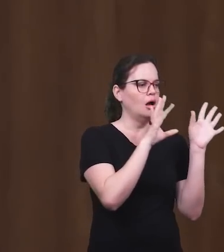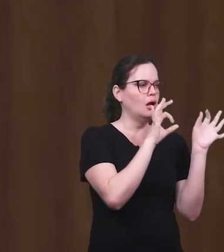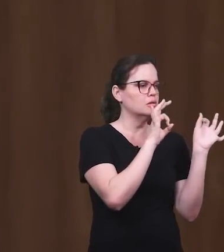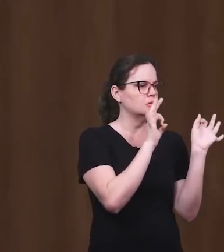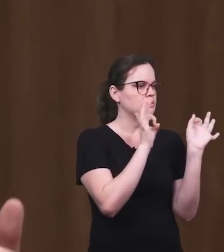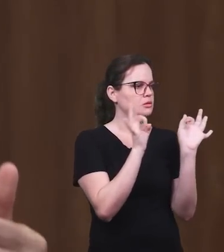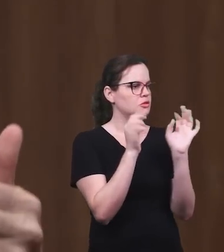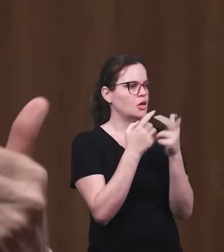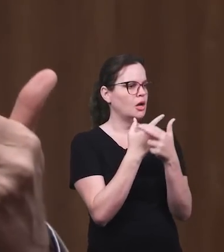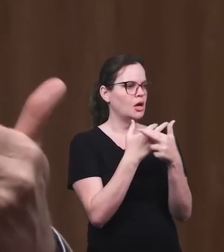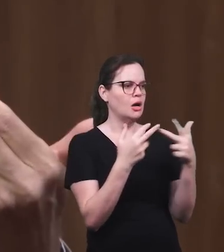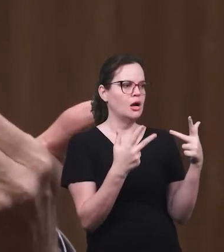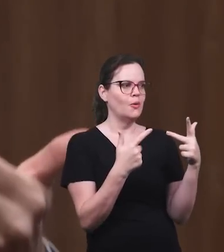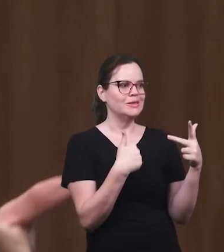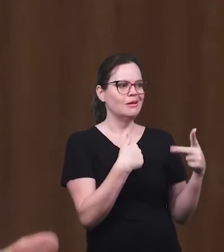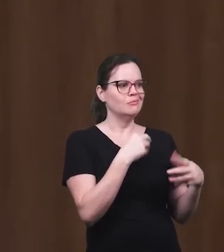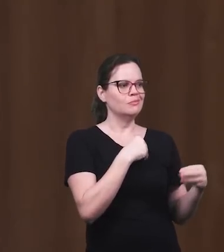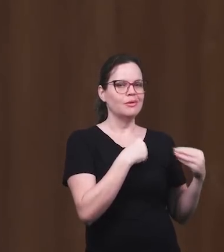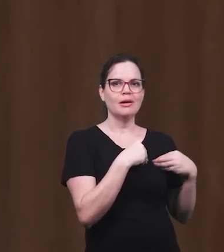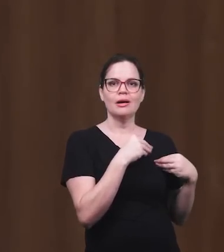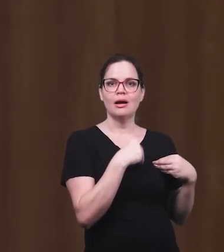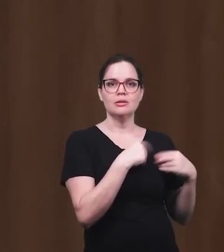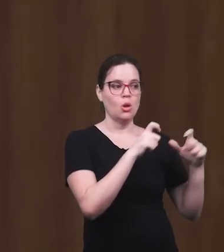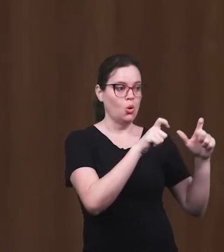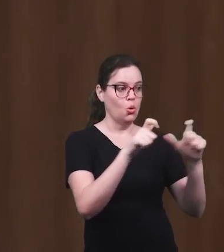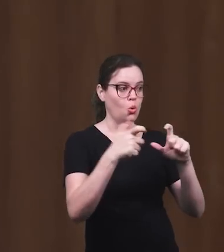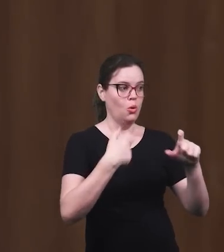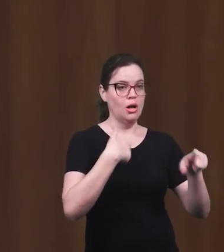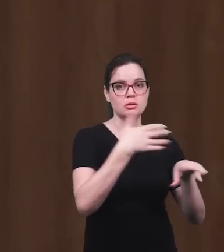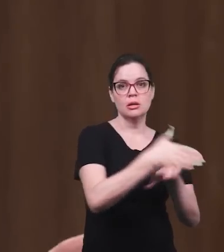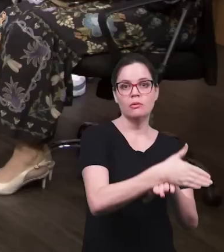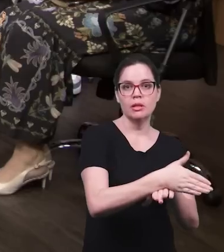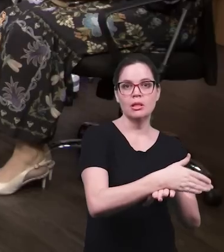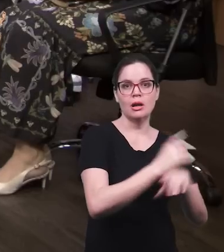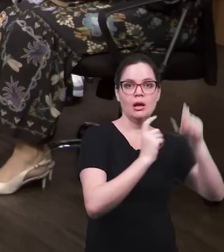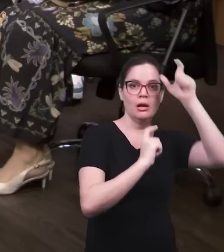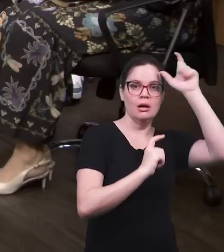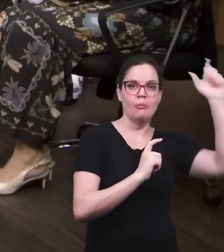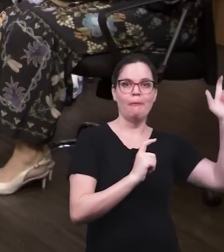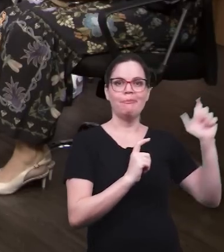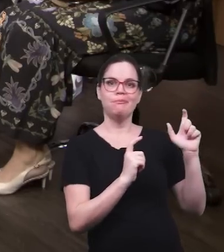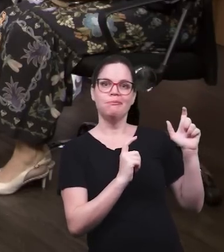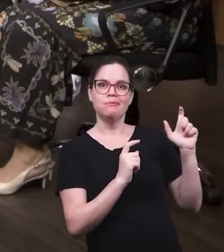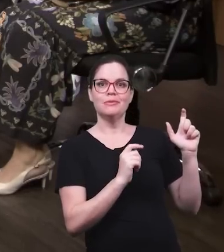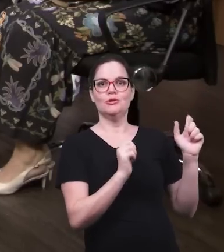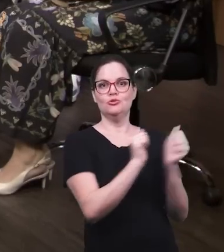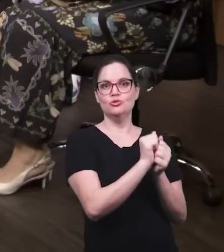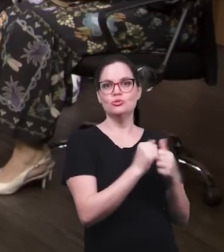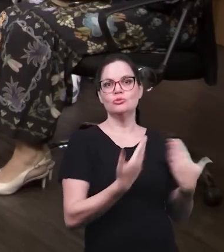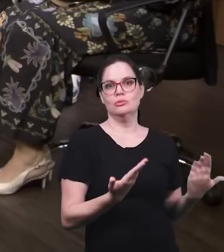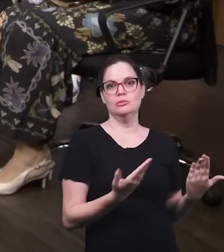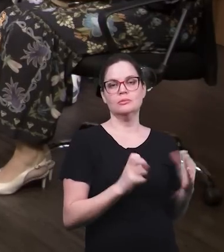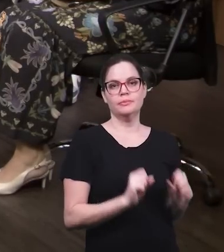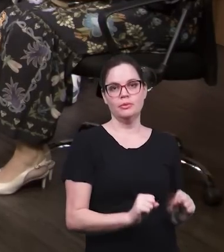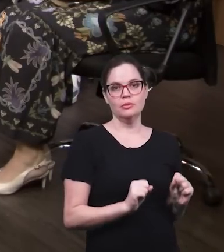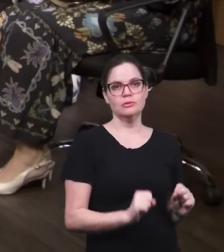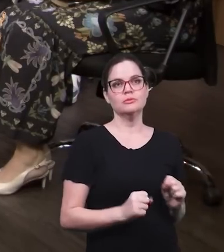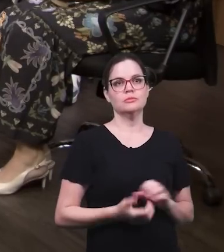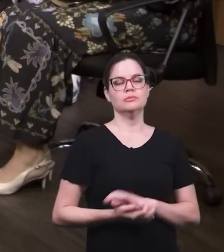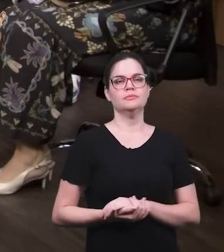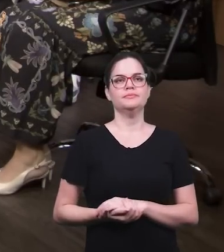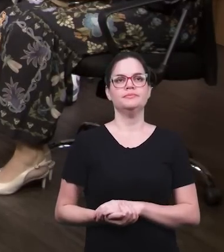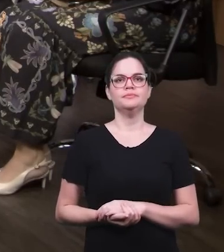assistiu, limites que você passou. Lugares onde você foi. Que você entrou. Quer ver um exemplo interessante, José? Você quer me